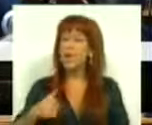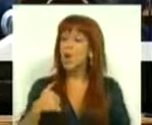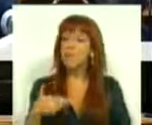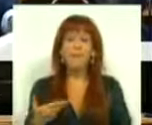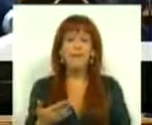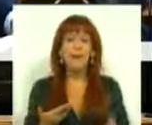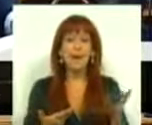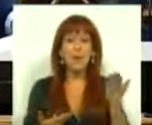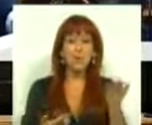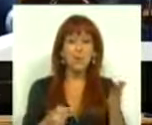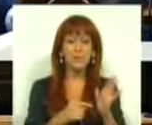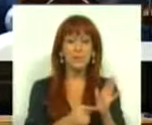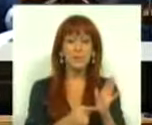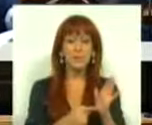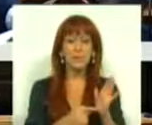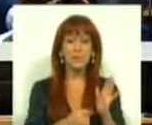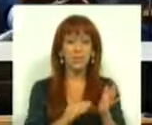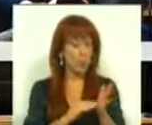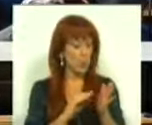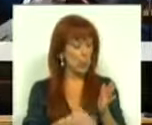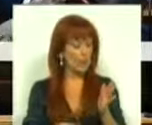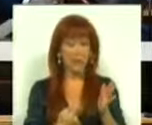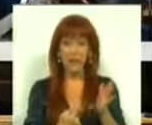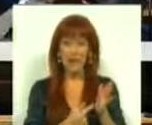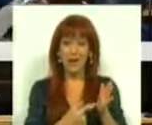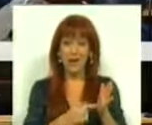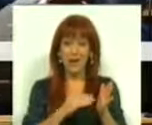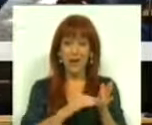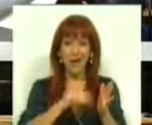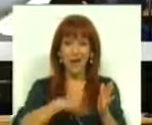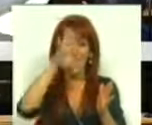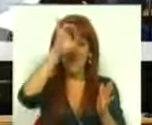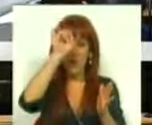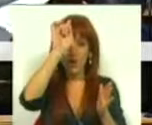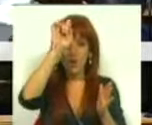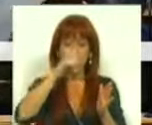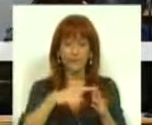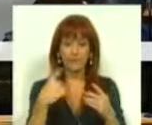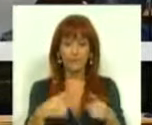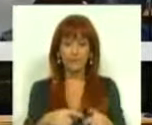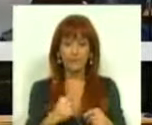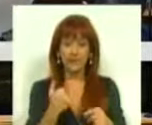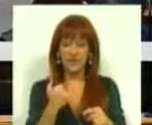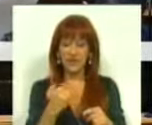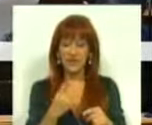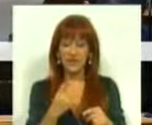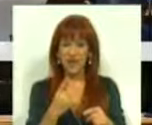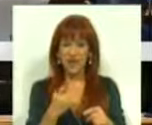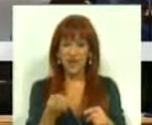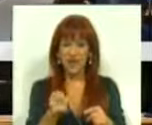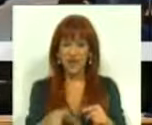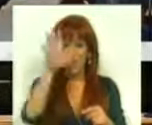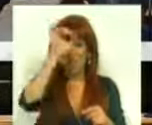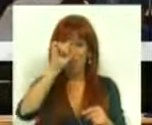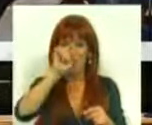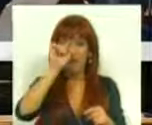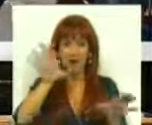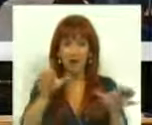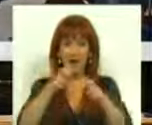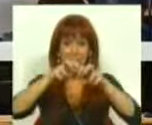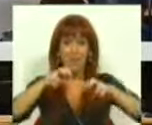temos aqui na mão é um contrato assinado por um governo que tem 26 ex-governantes